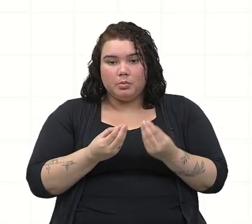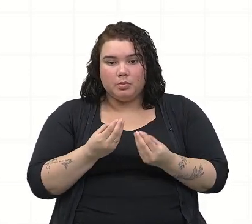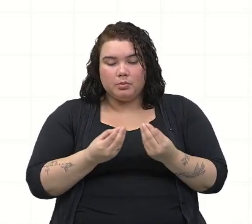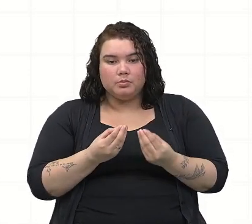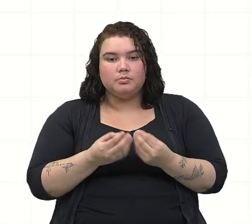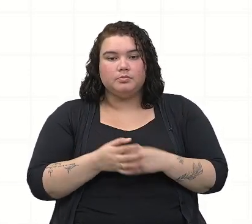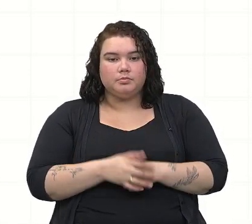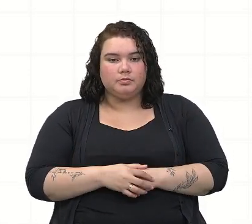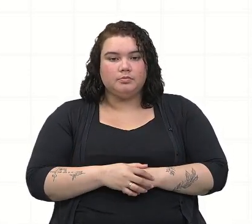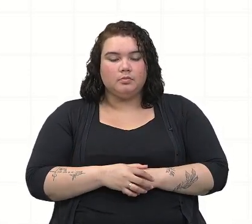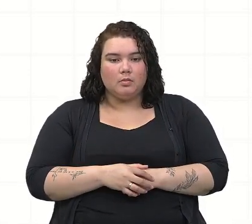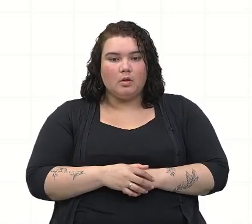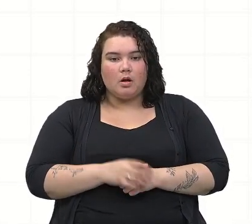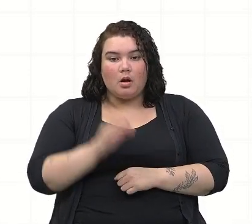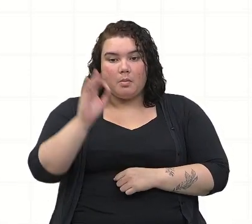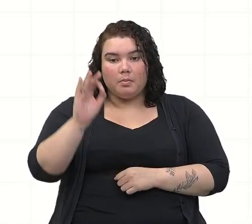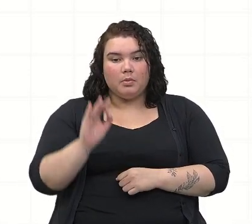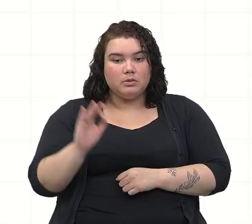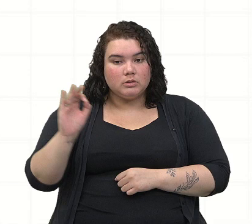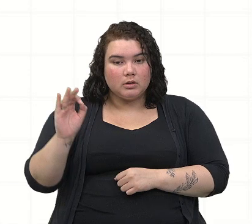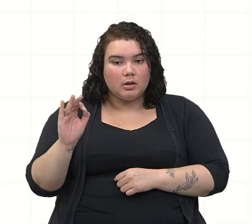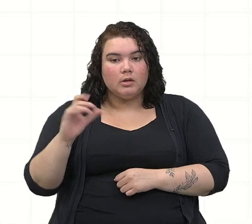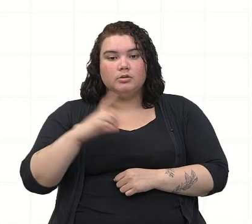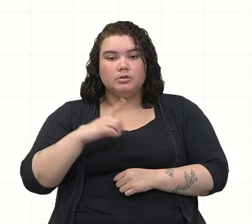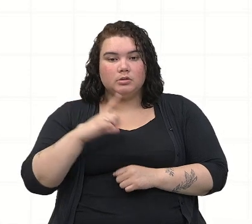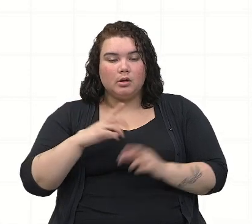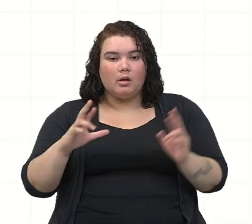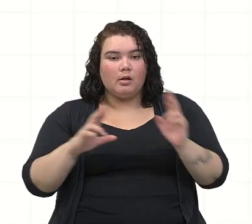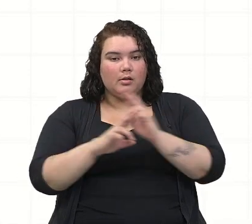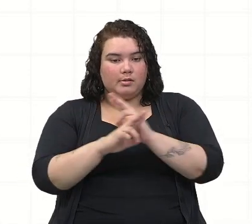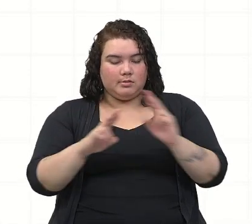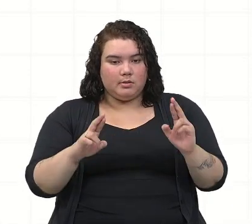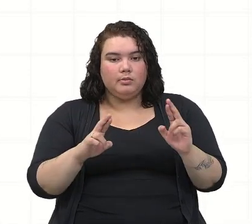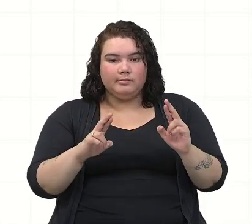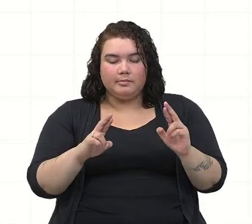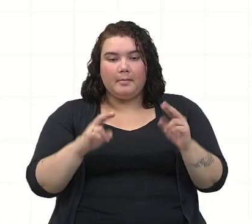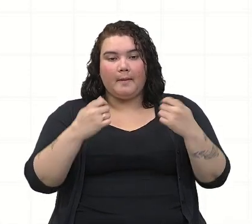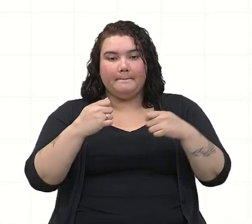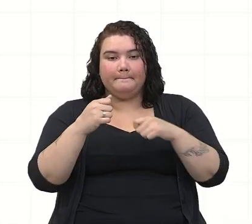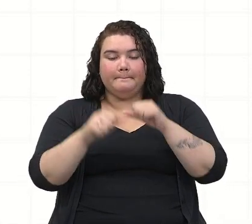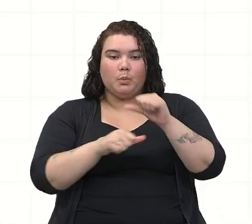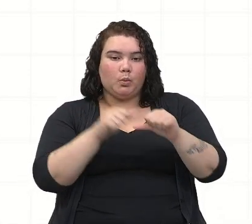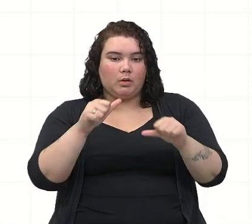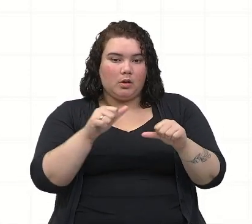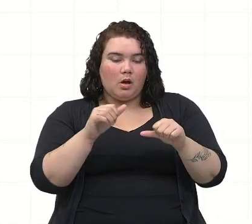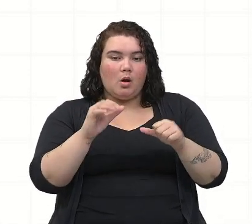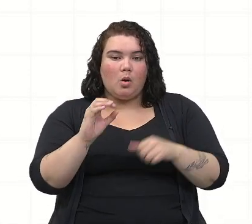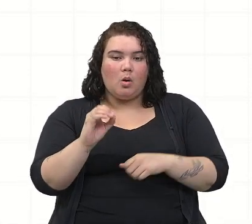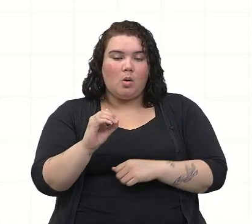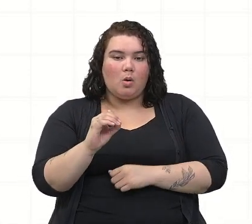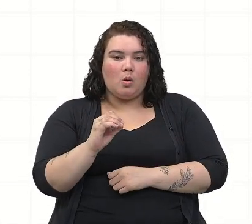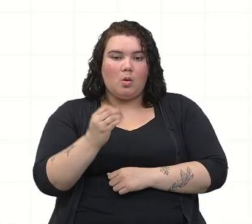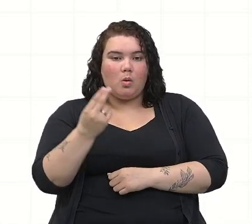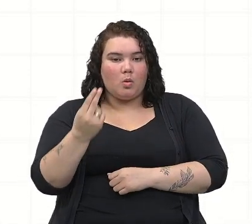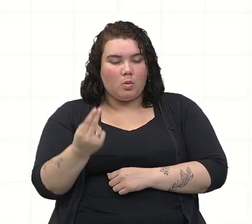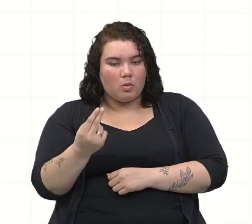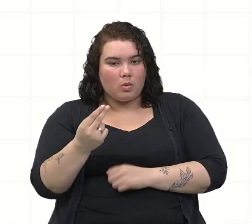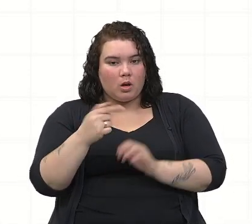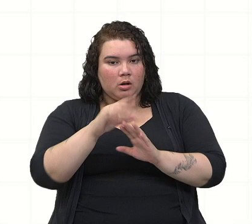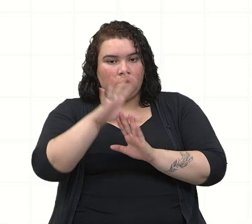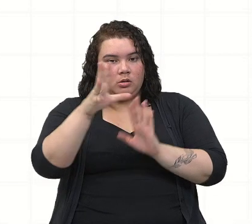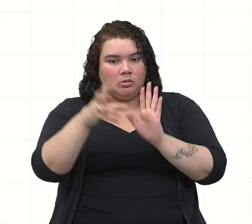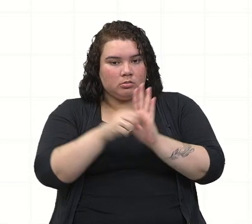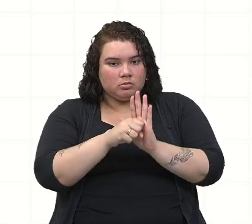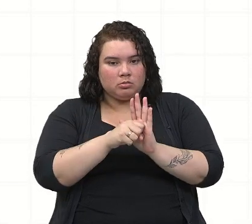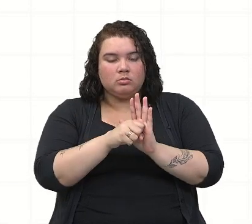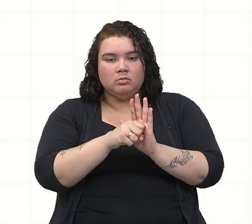A porcentagem, né, ela já tem essa relação aqui, nós temos que transformar ou esse símbolo, né,